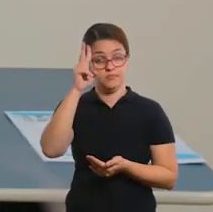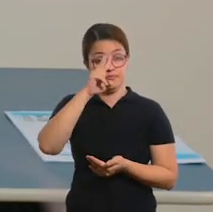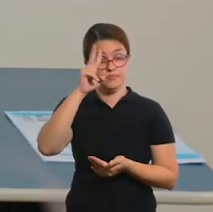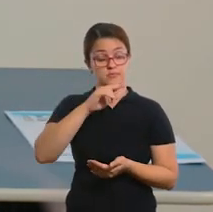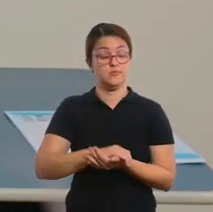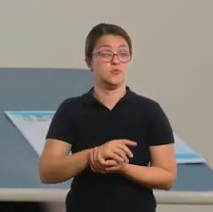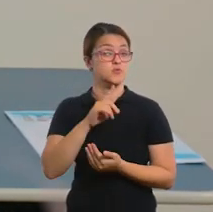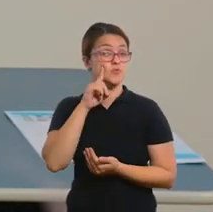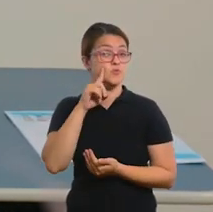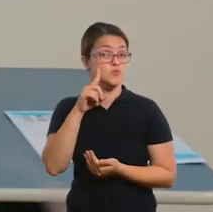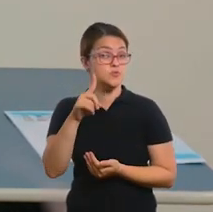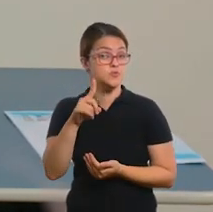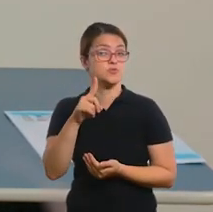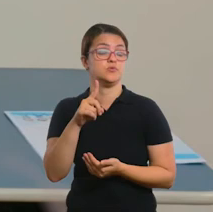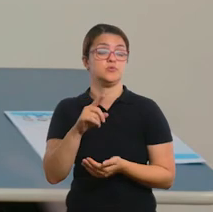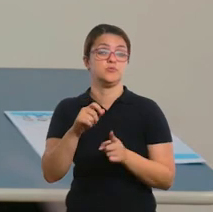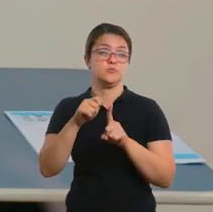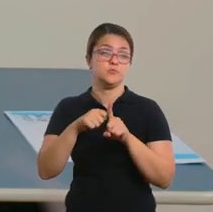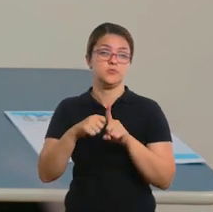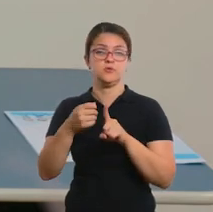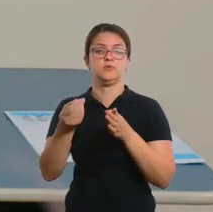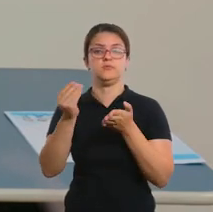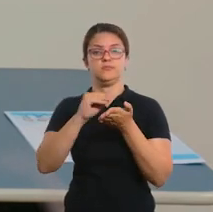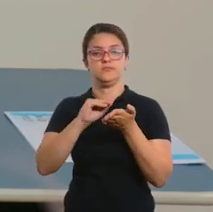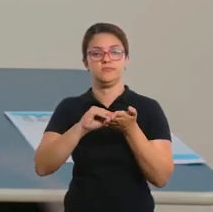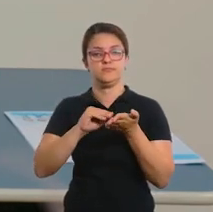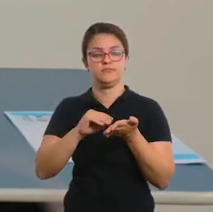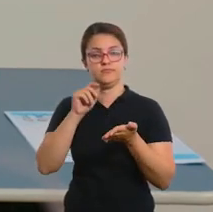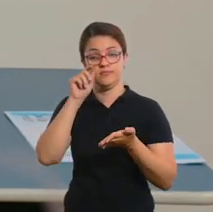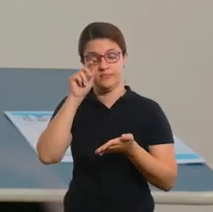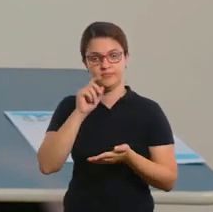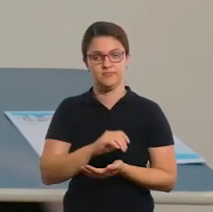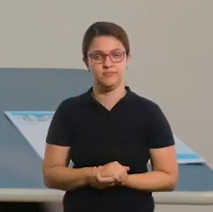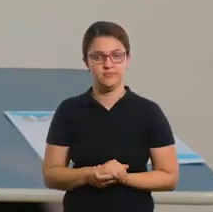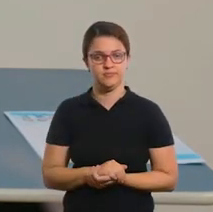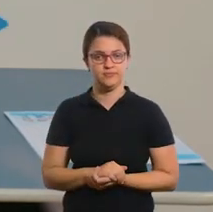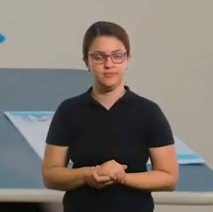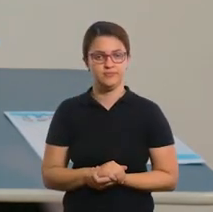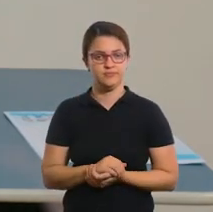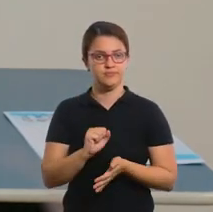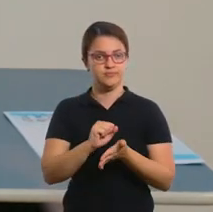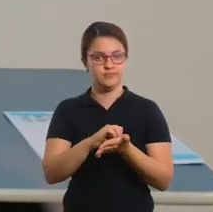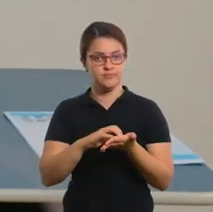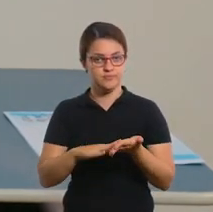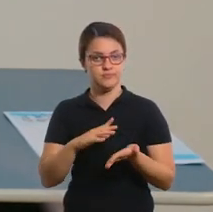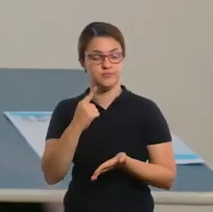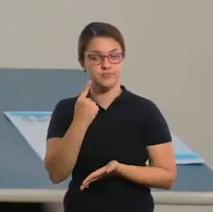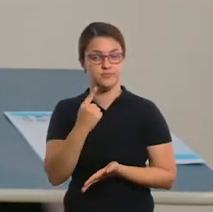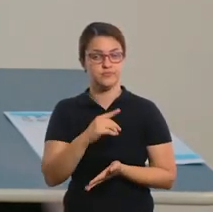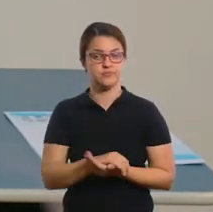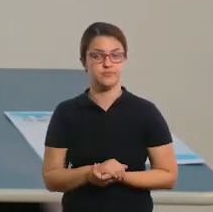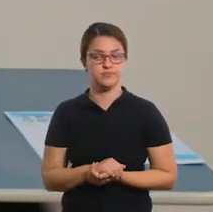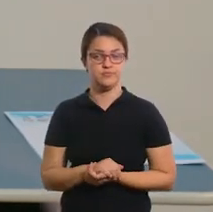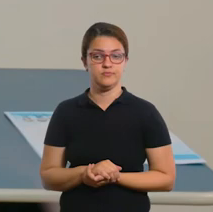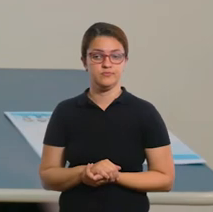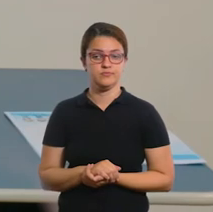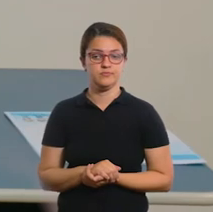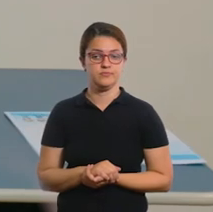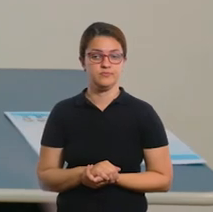de colocar a data que vocês estão realizando a atividade. Na atividade 1, vocês